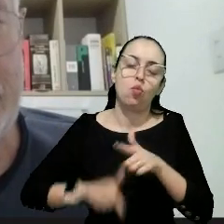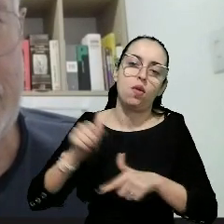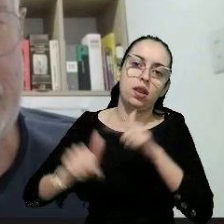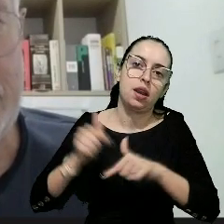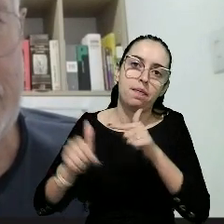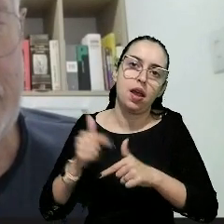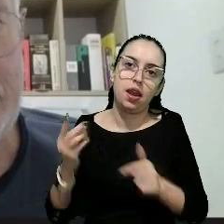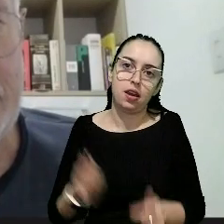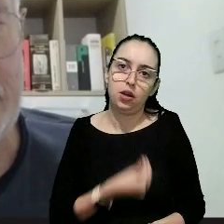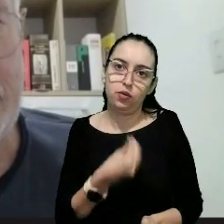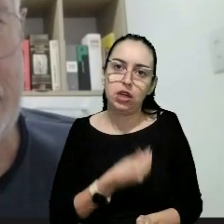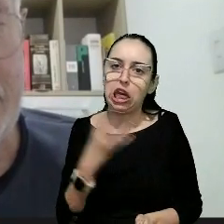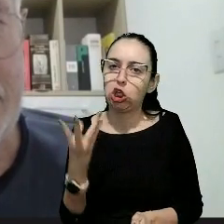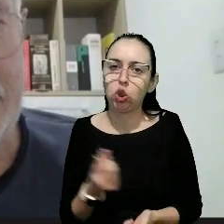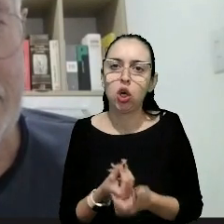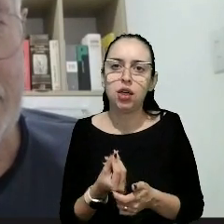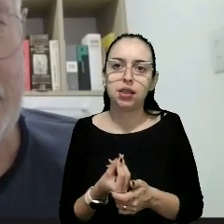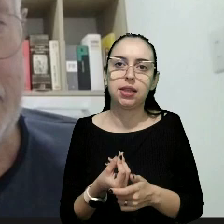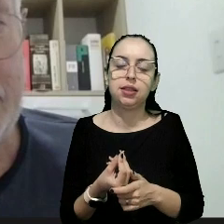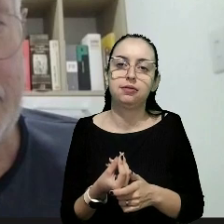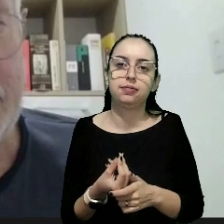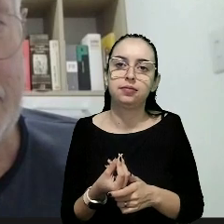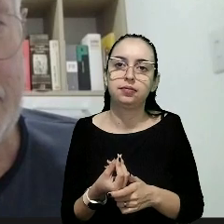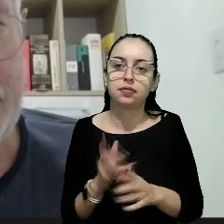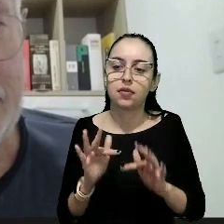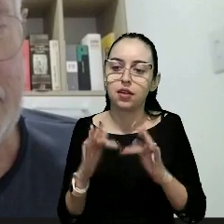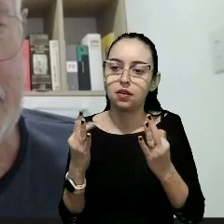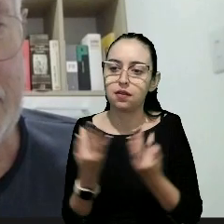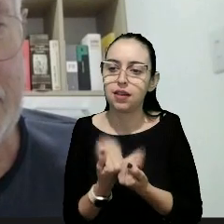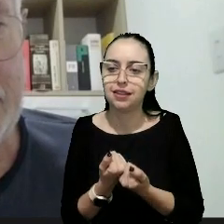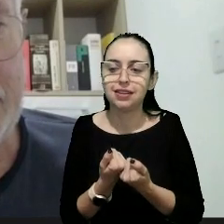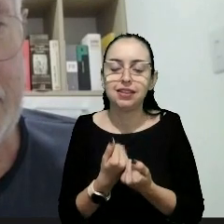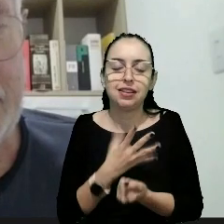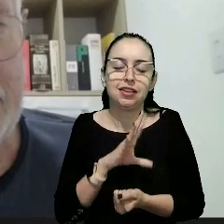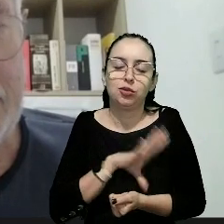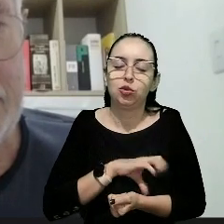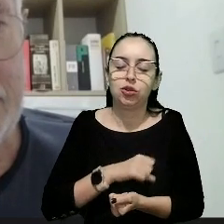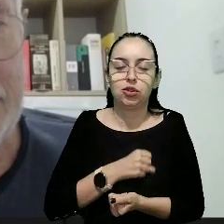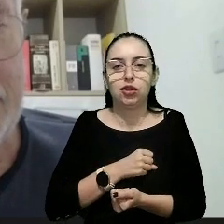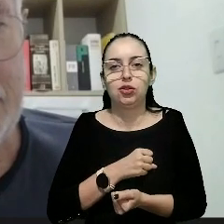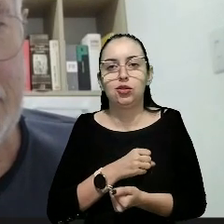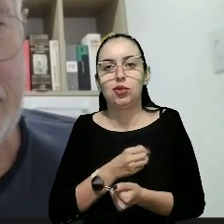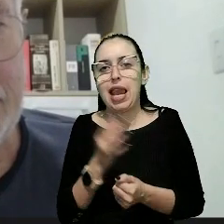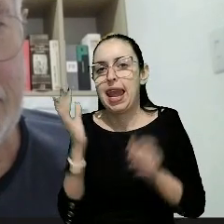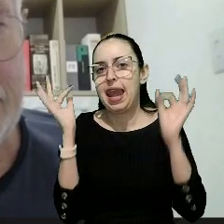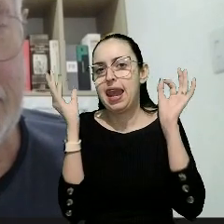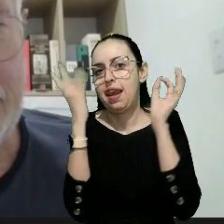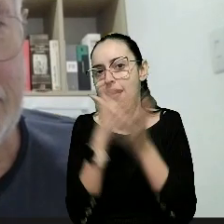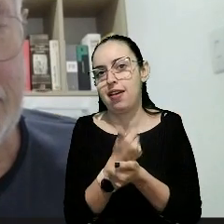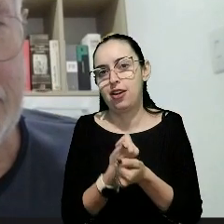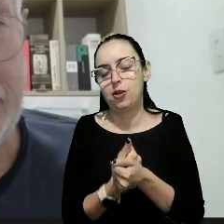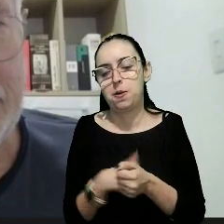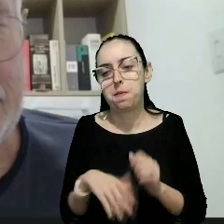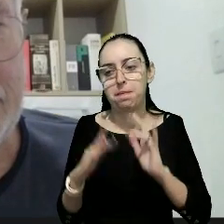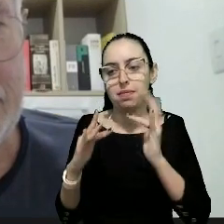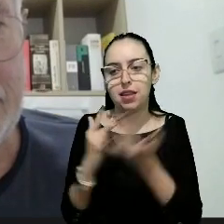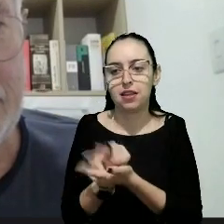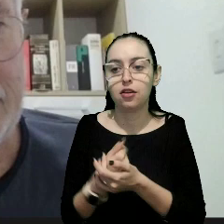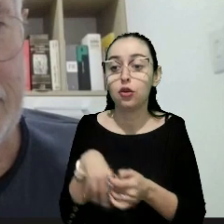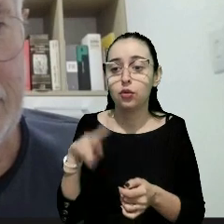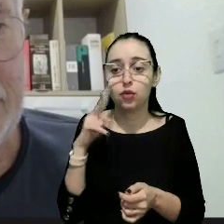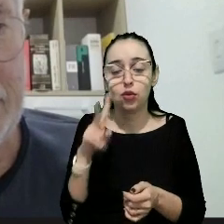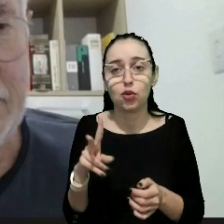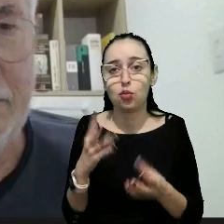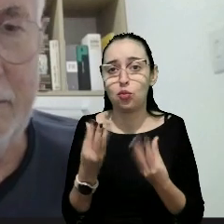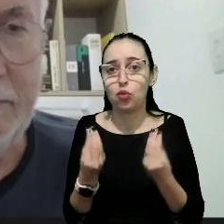ao trabalho, ele pode ter um ganho familiar, amoroso, afetivo,